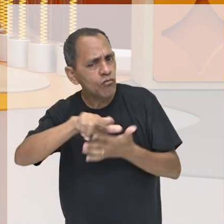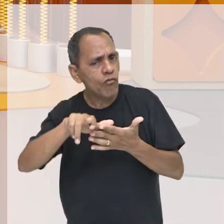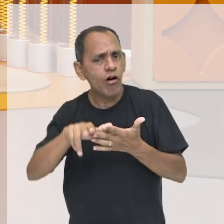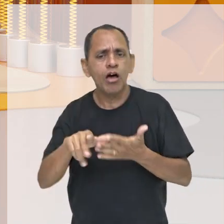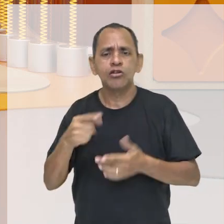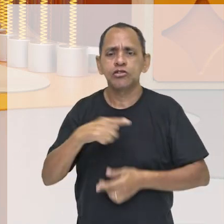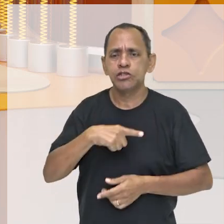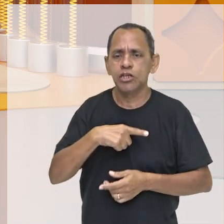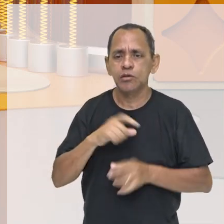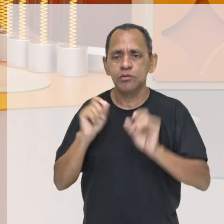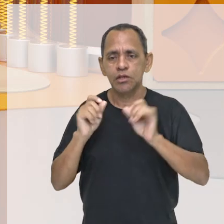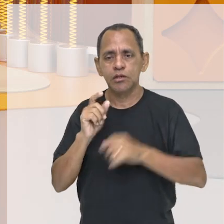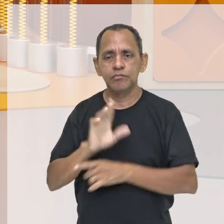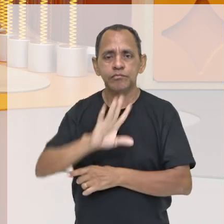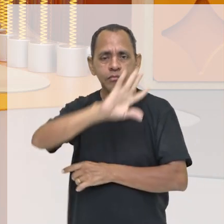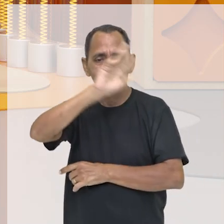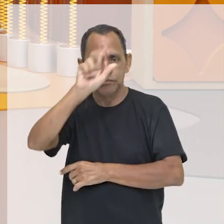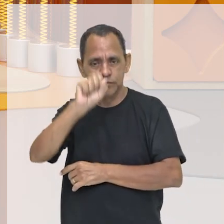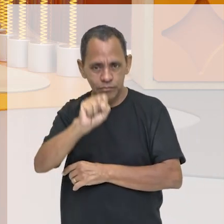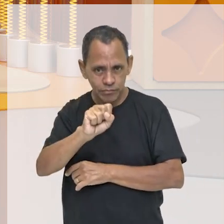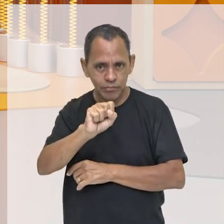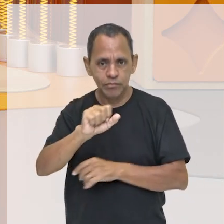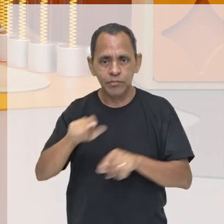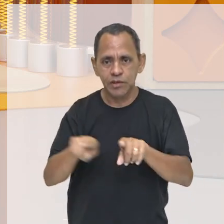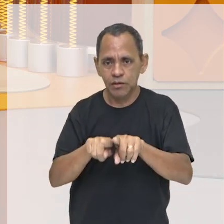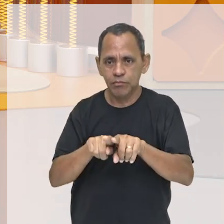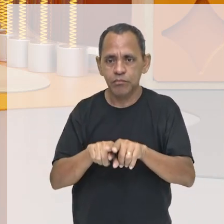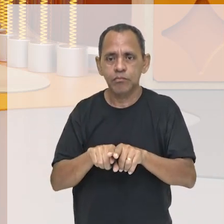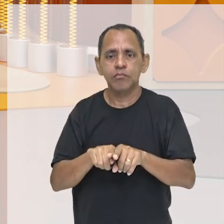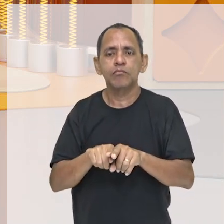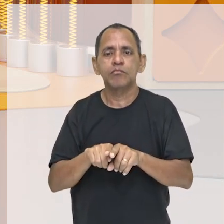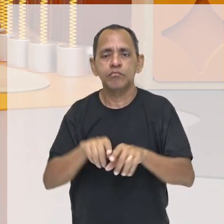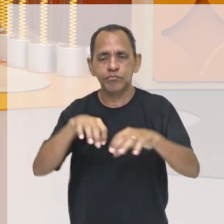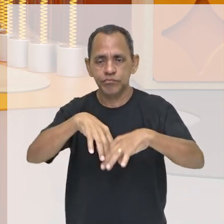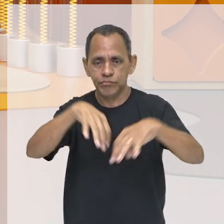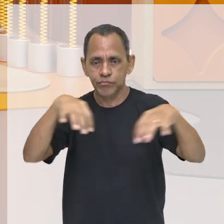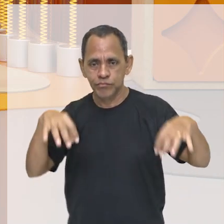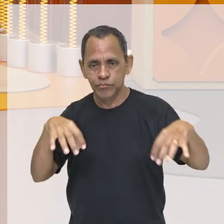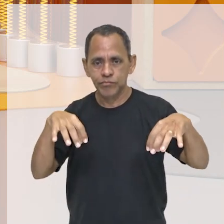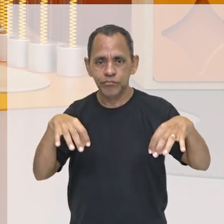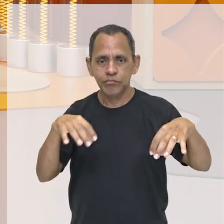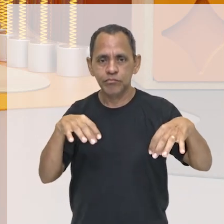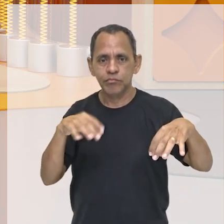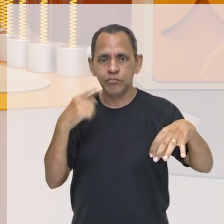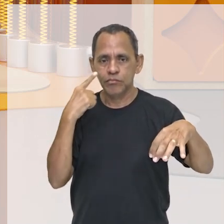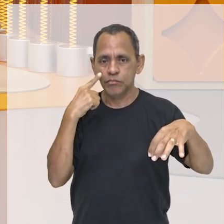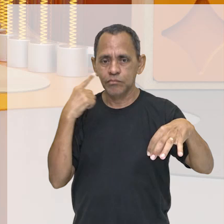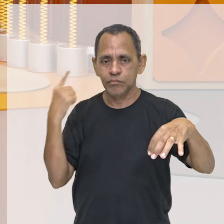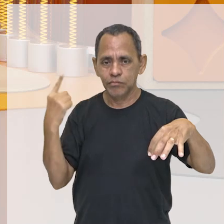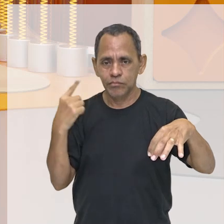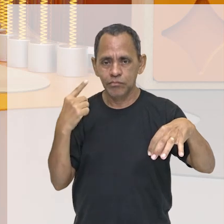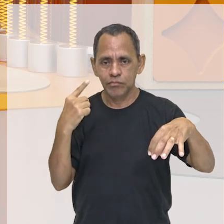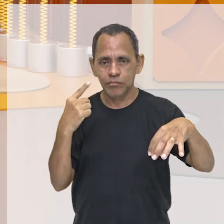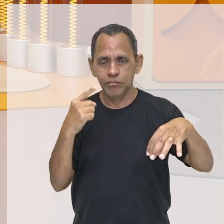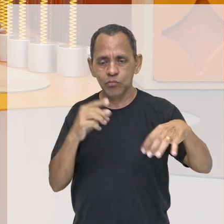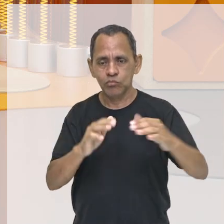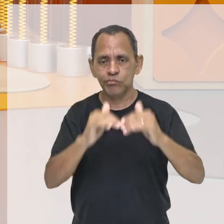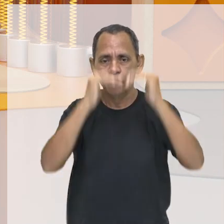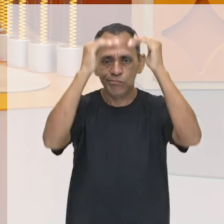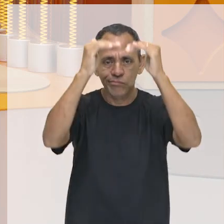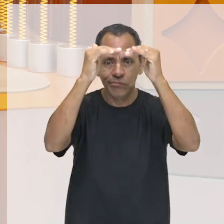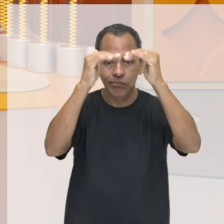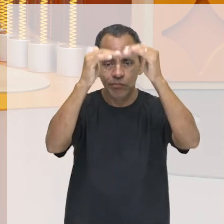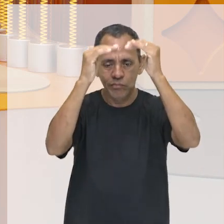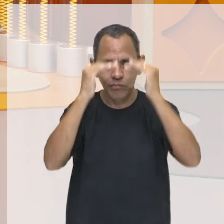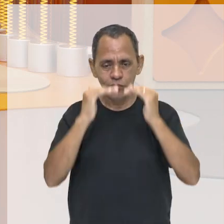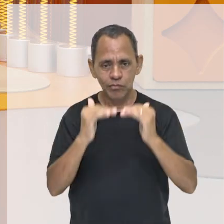imagem a África. E aqui ela é dividida, né, numa parte superior, que seria a parte norte, e uma parte